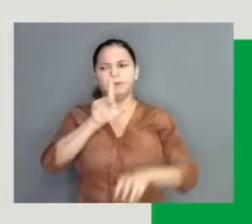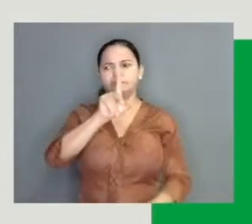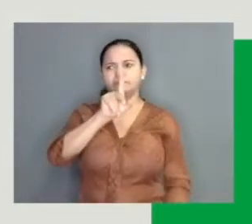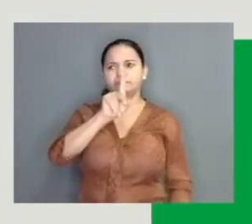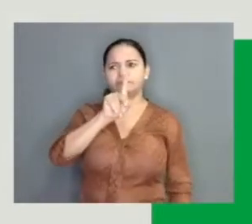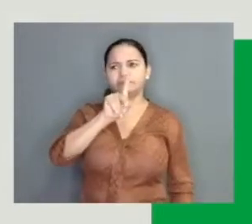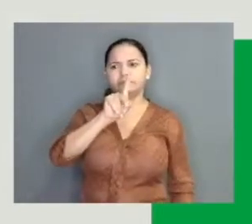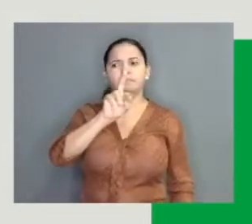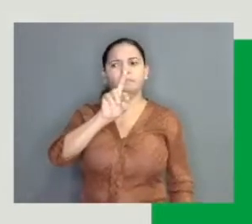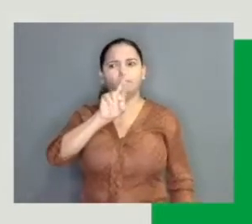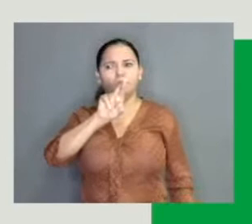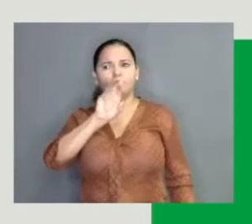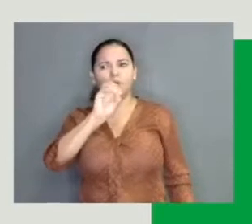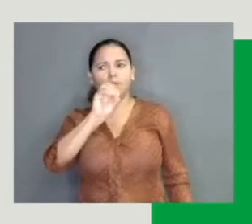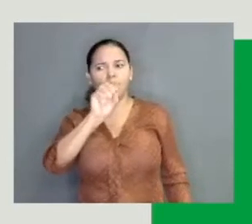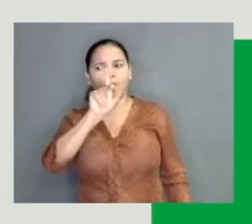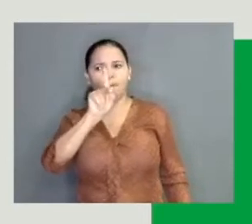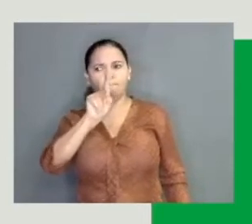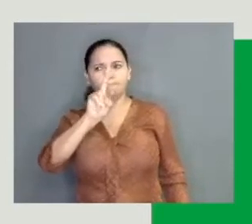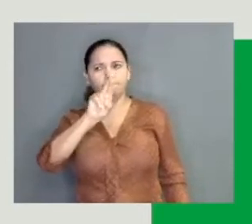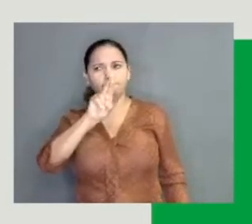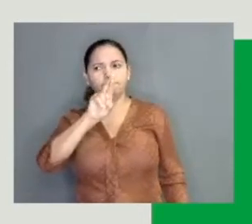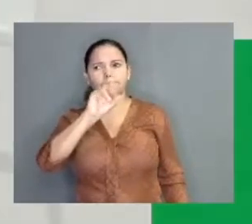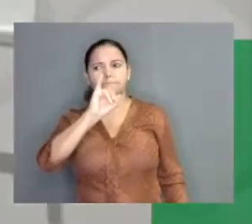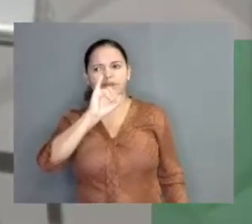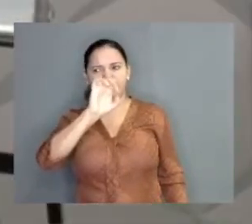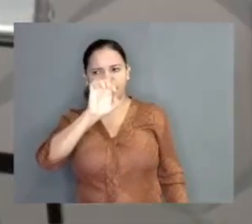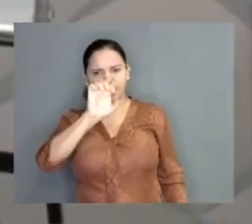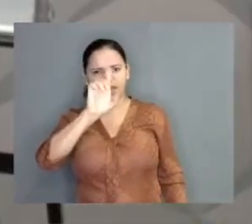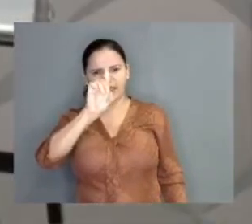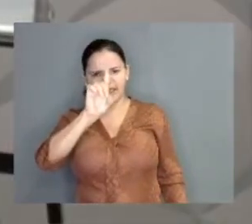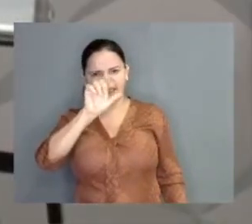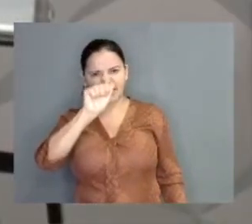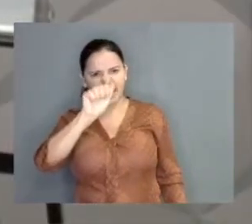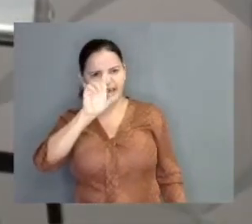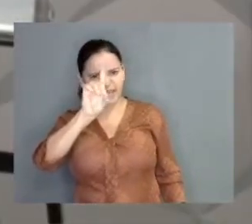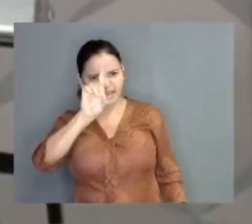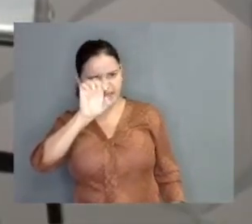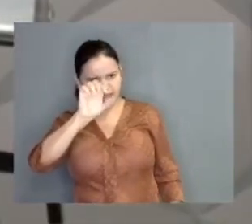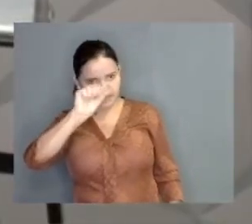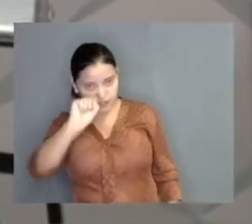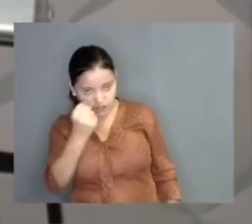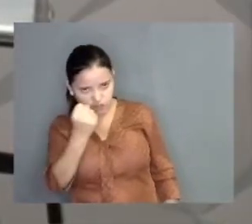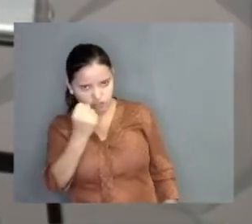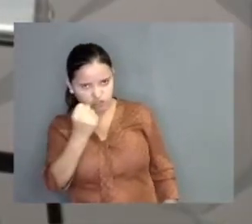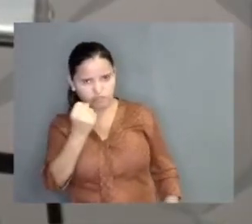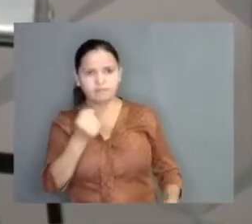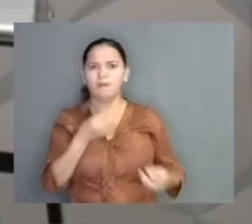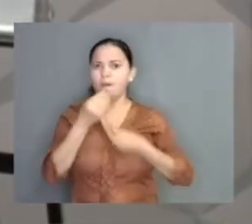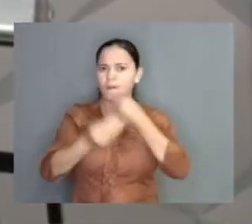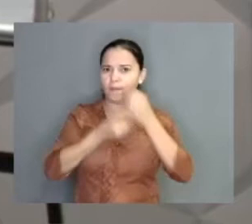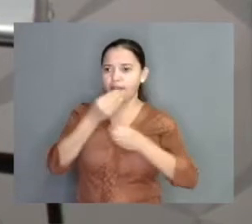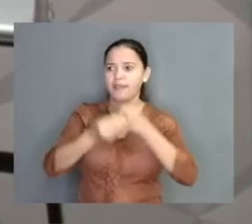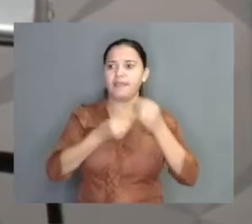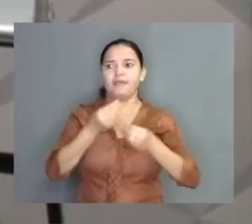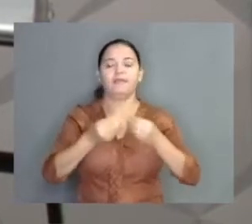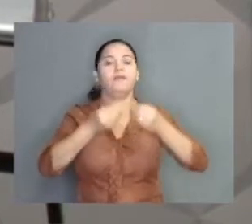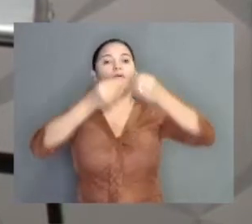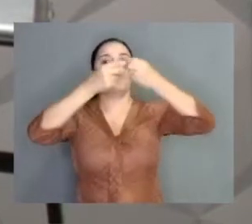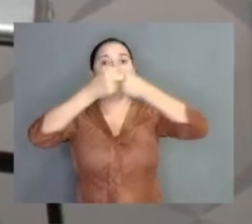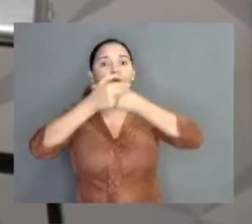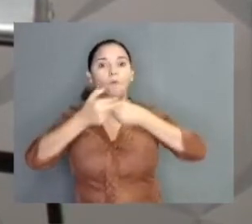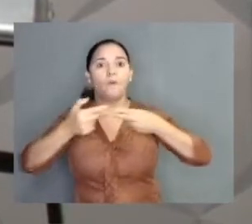nada, o que são propriedades? São regularidades. Traduzindo, são coisas